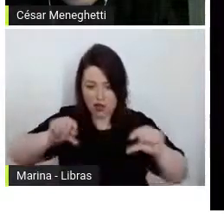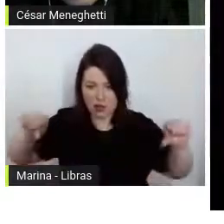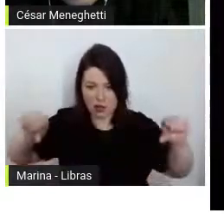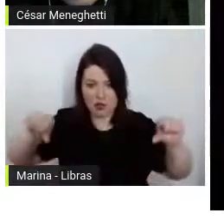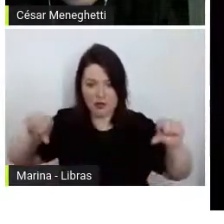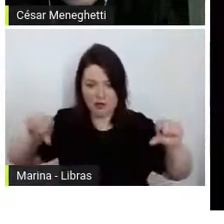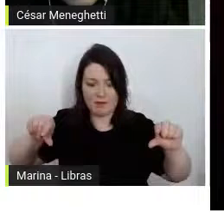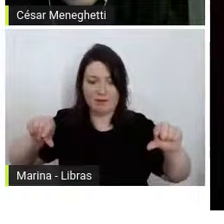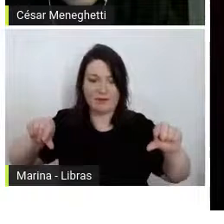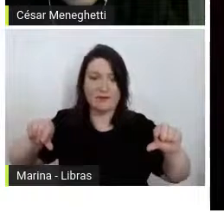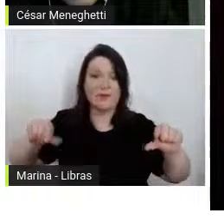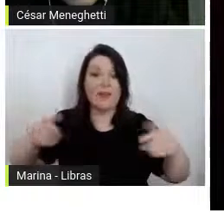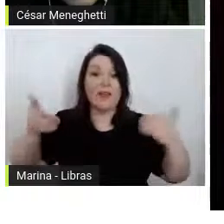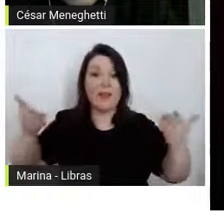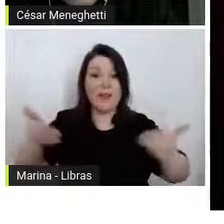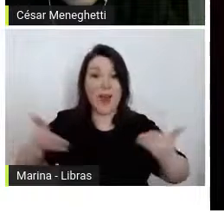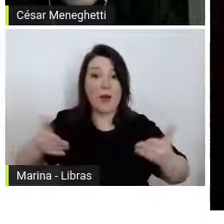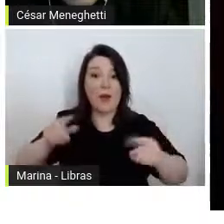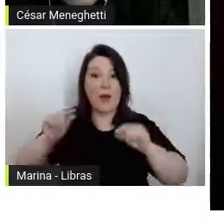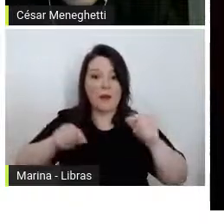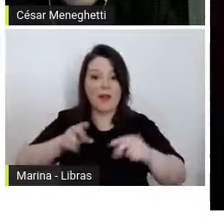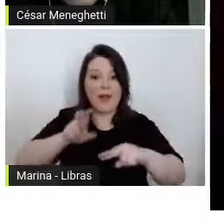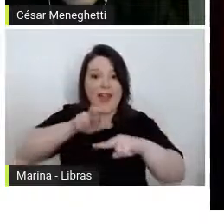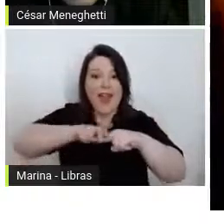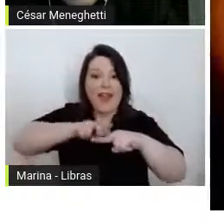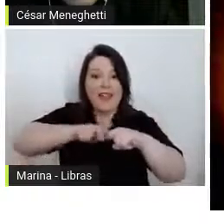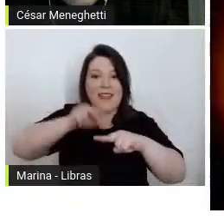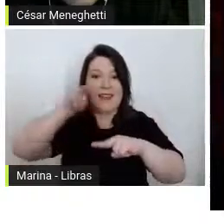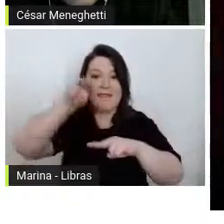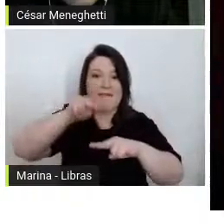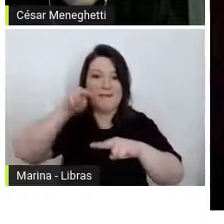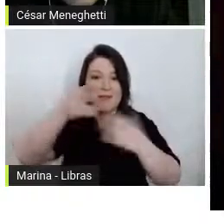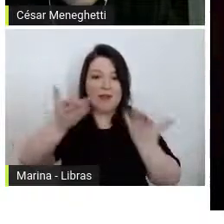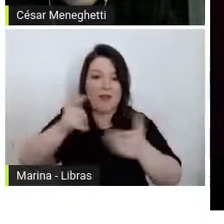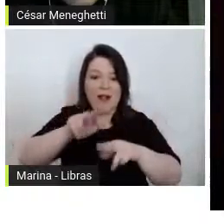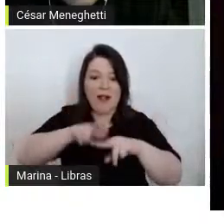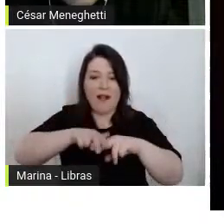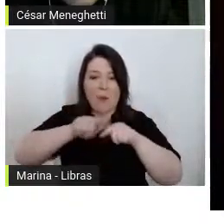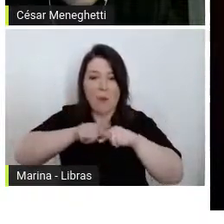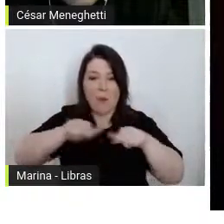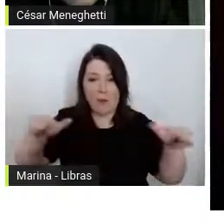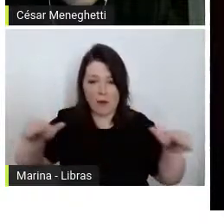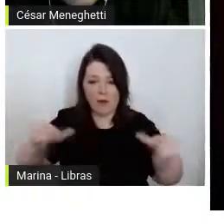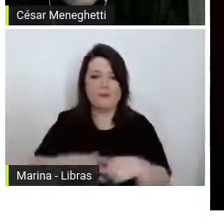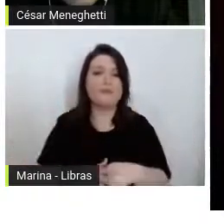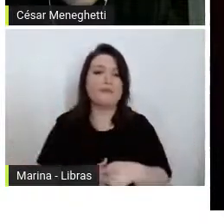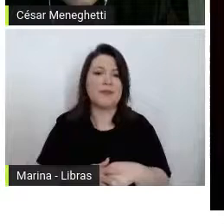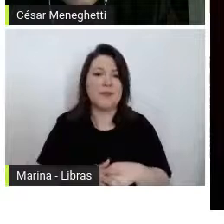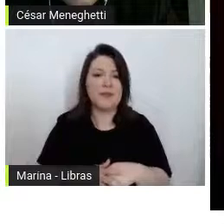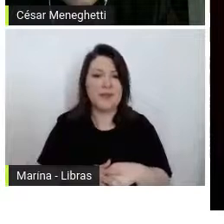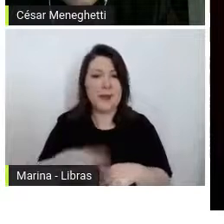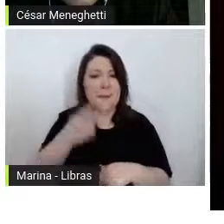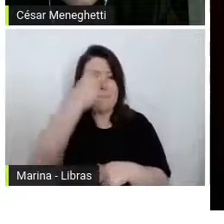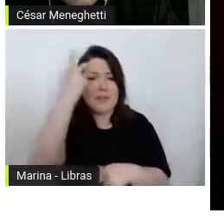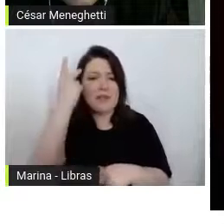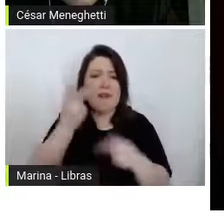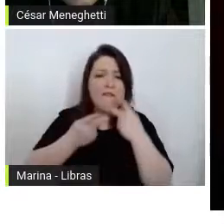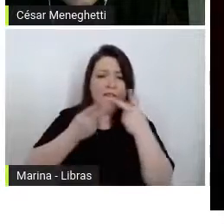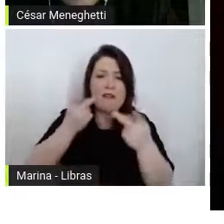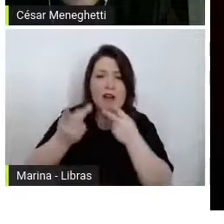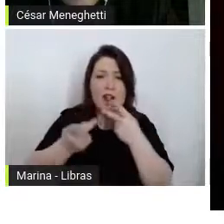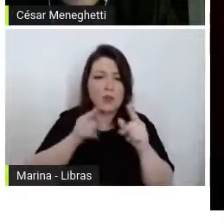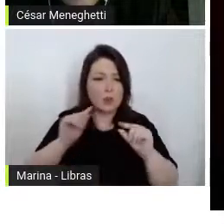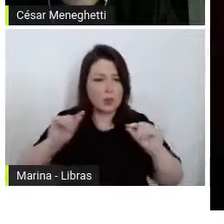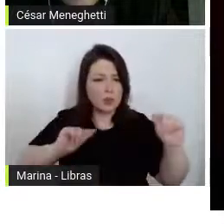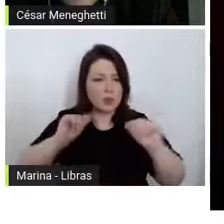e agora a gente está vendo as cadeiras, né? Cadeiras vazias. E o que que essas pessoas estavam falando, César?